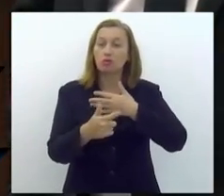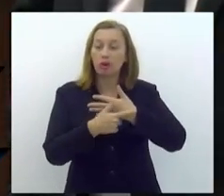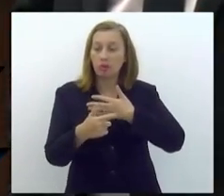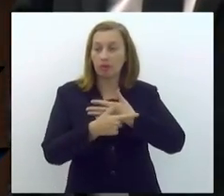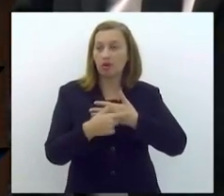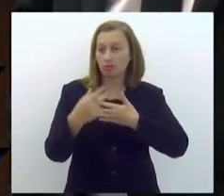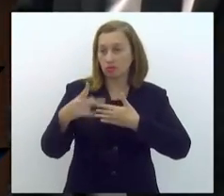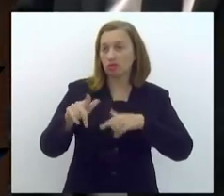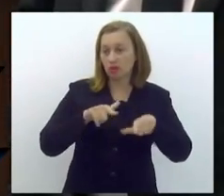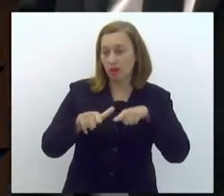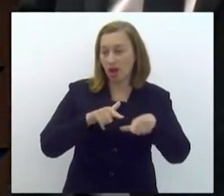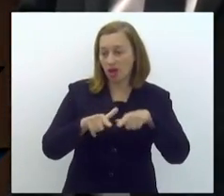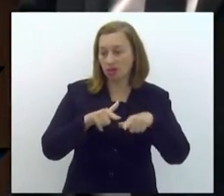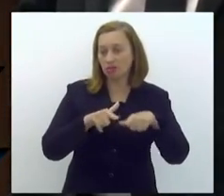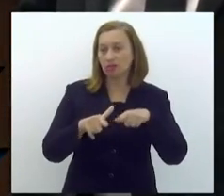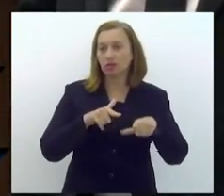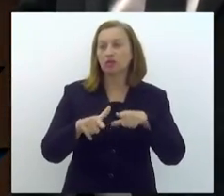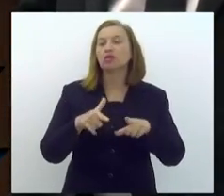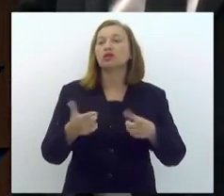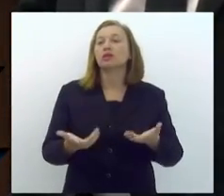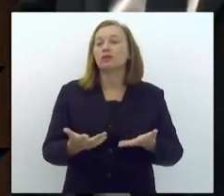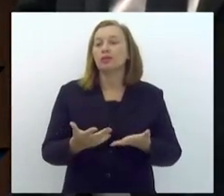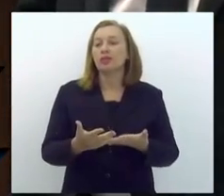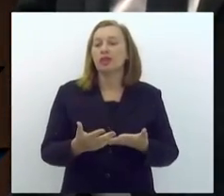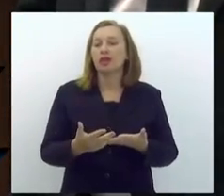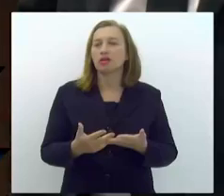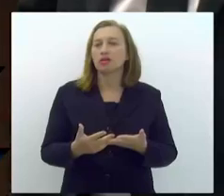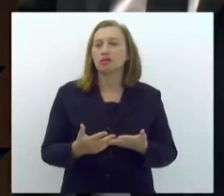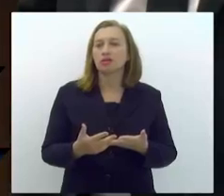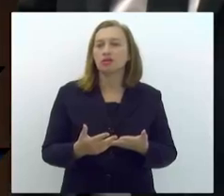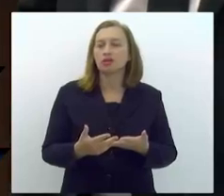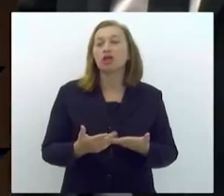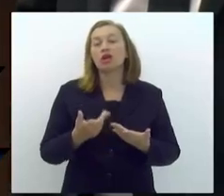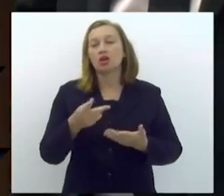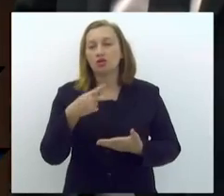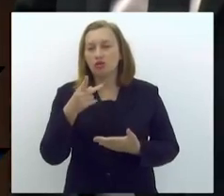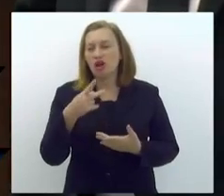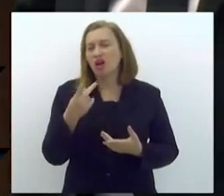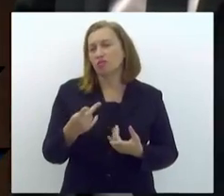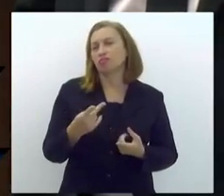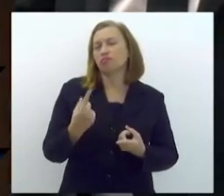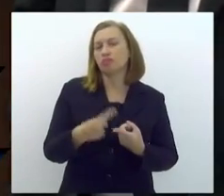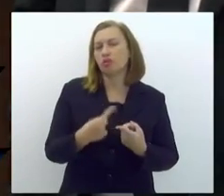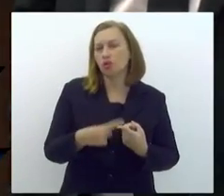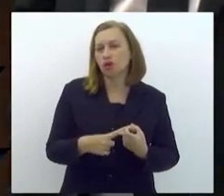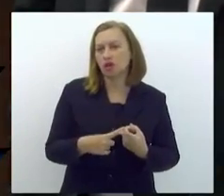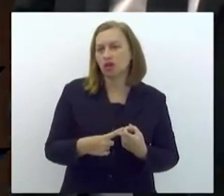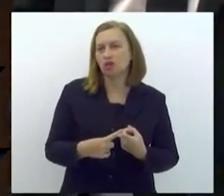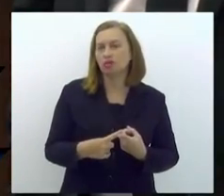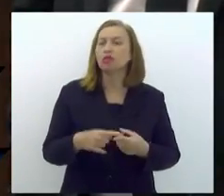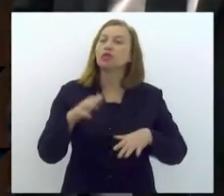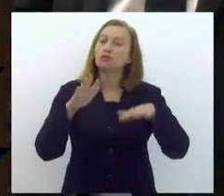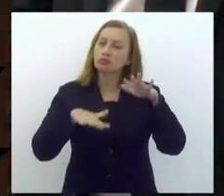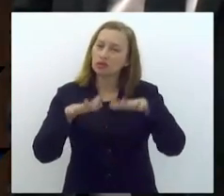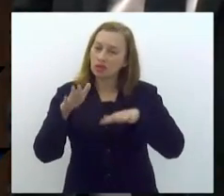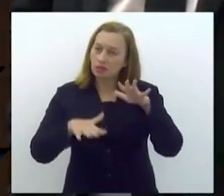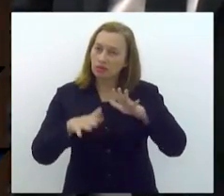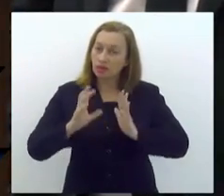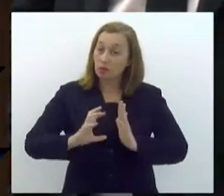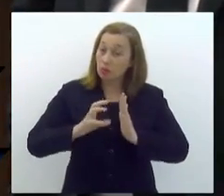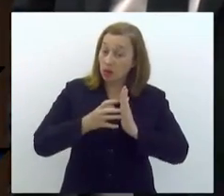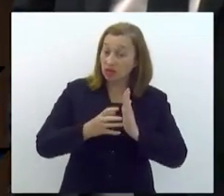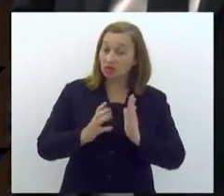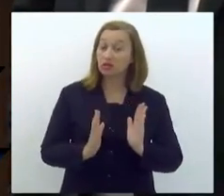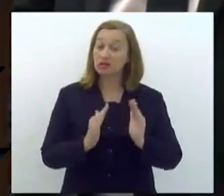eu digo isso porque é recorrente inclusive por parte de um determinado partido político nessa